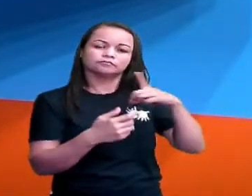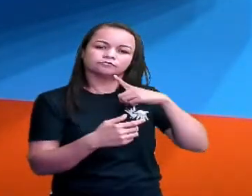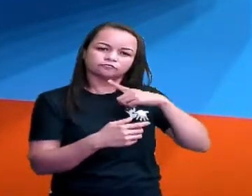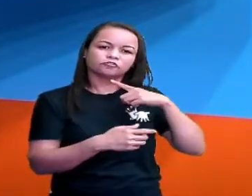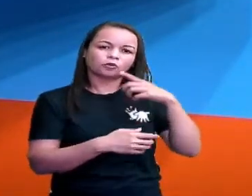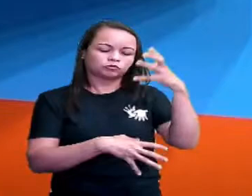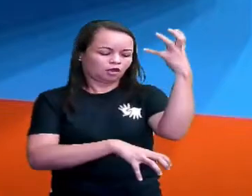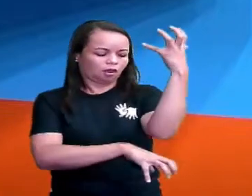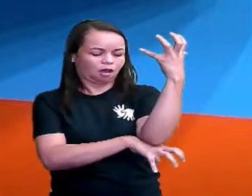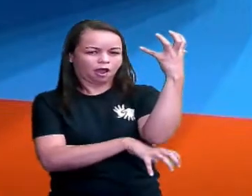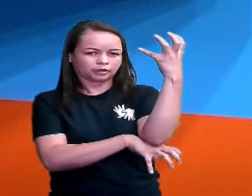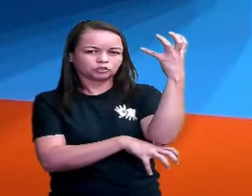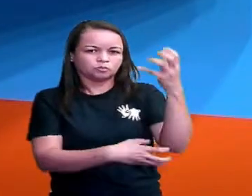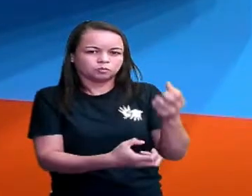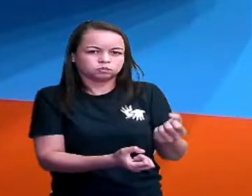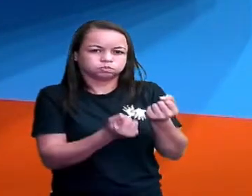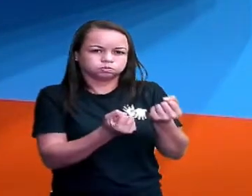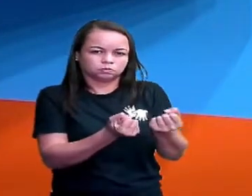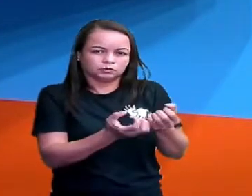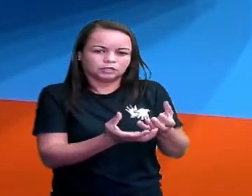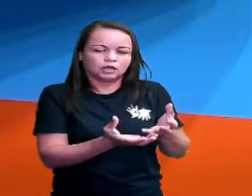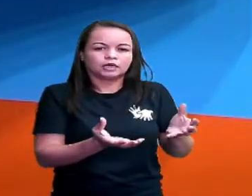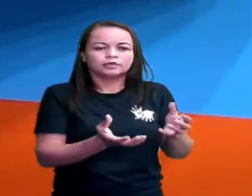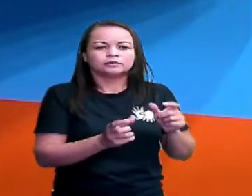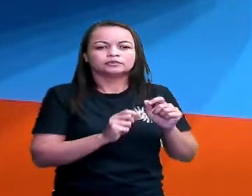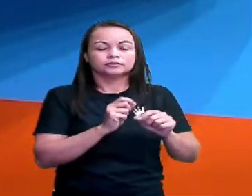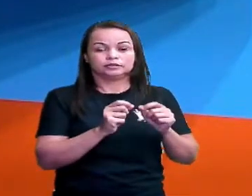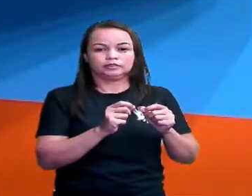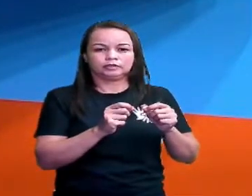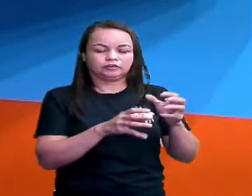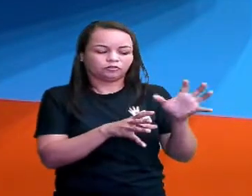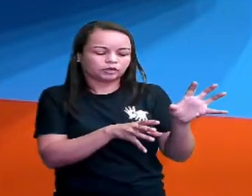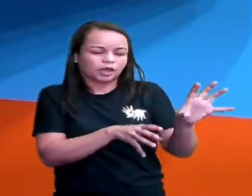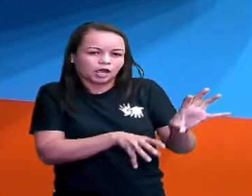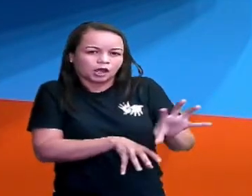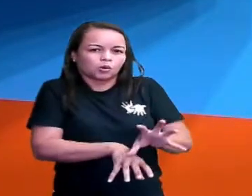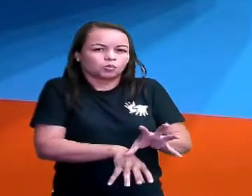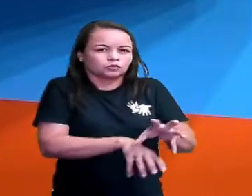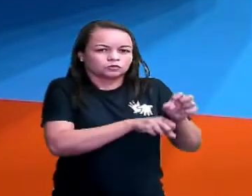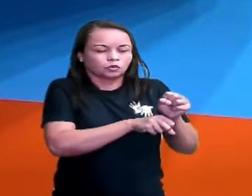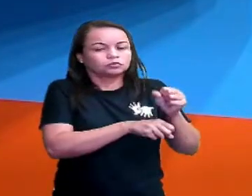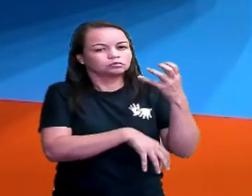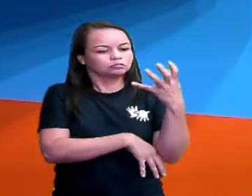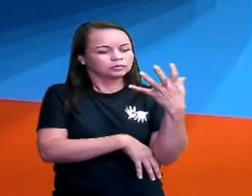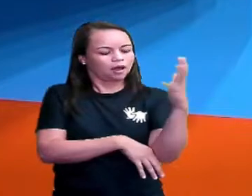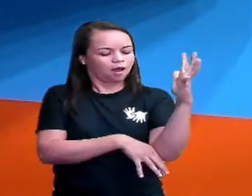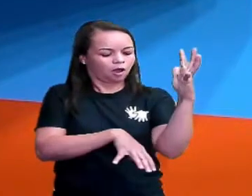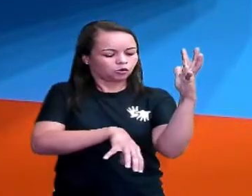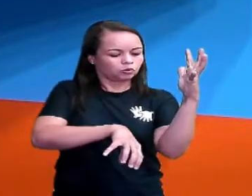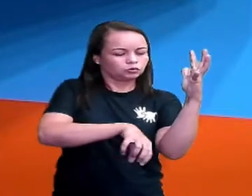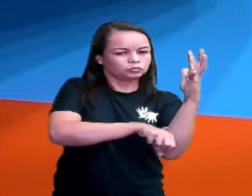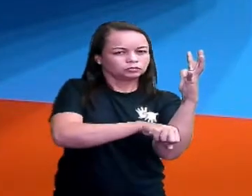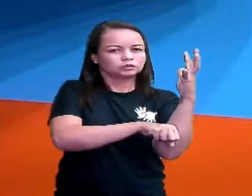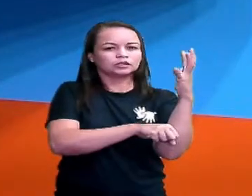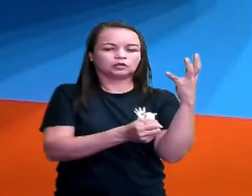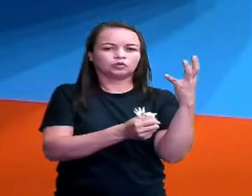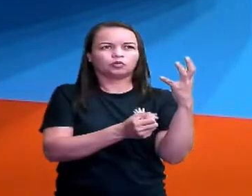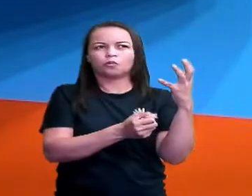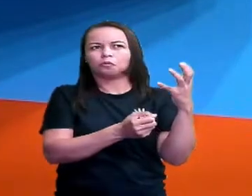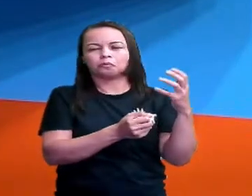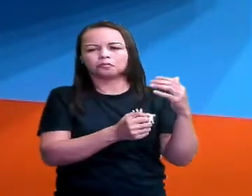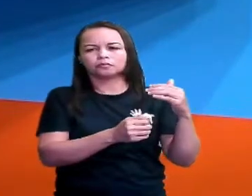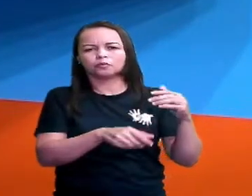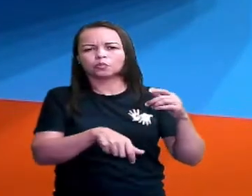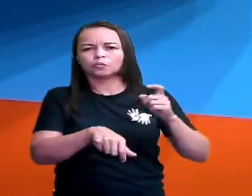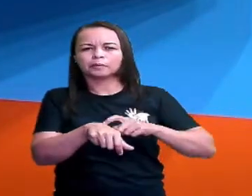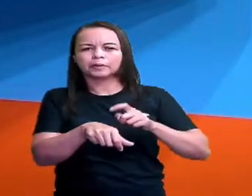mais robustas, que vão conseguir ter a capacidade de armazenar essa água para, no período de estiagem, no período de seca,